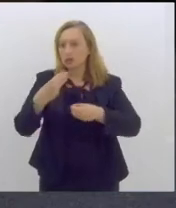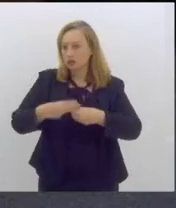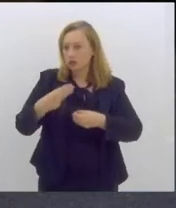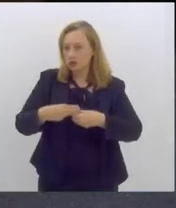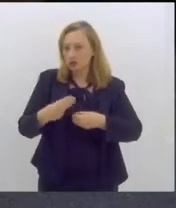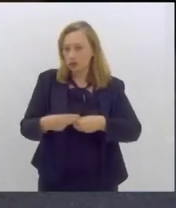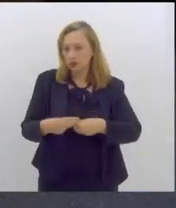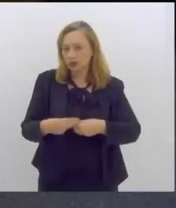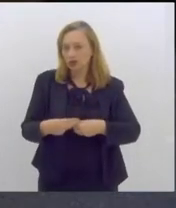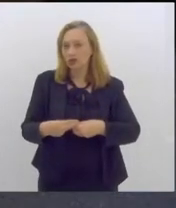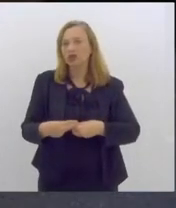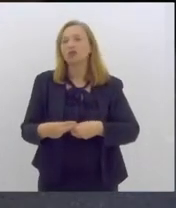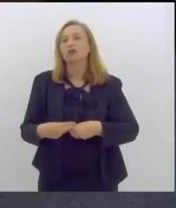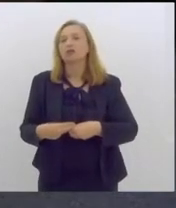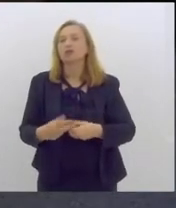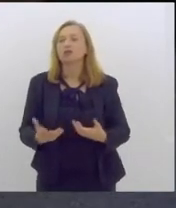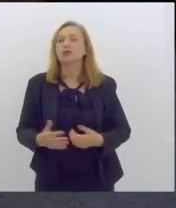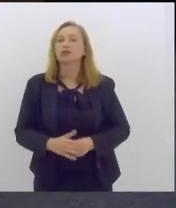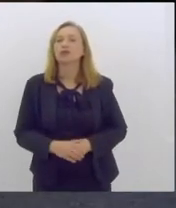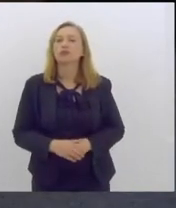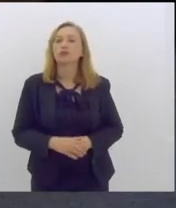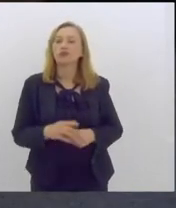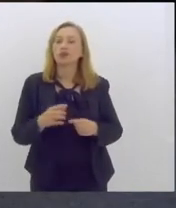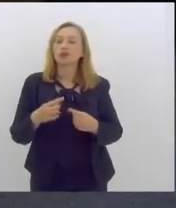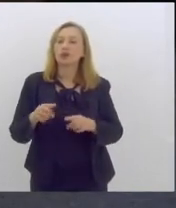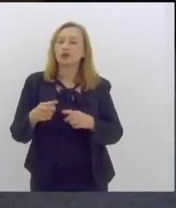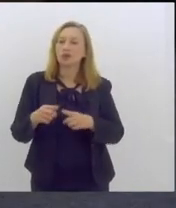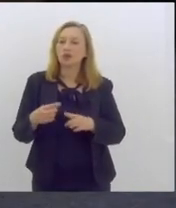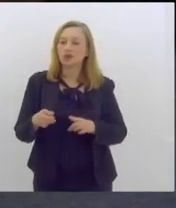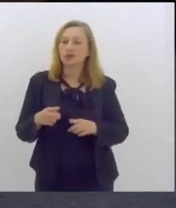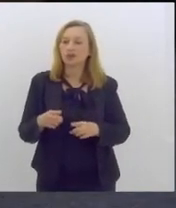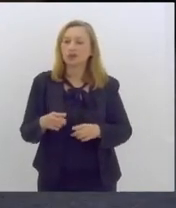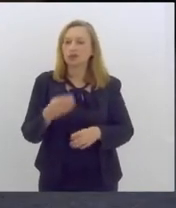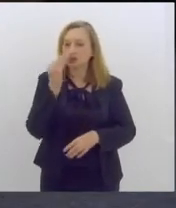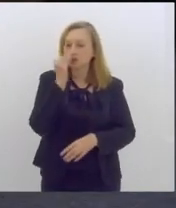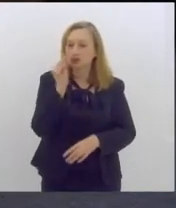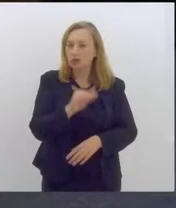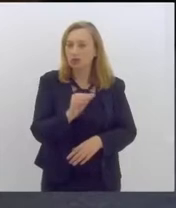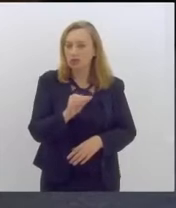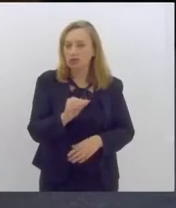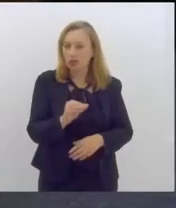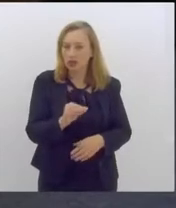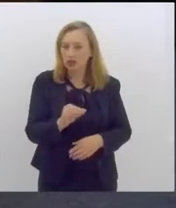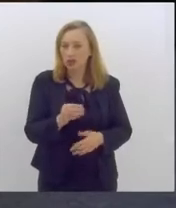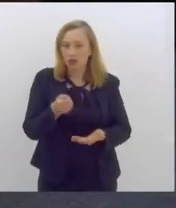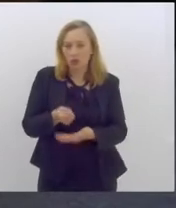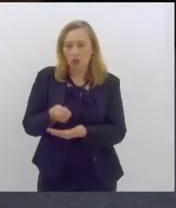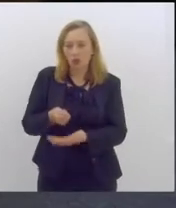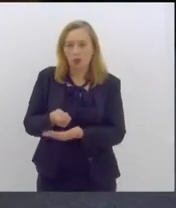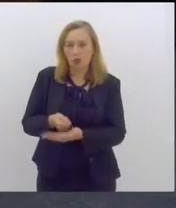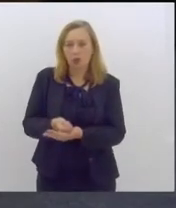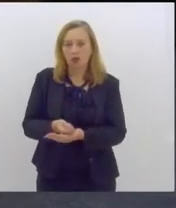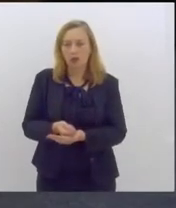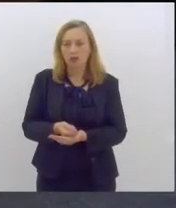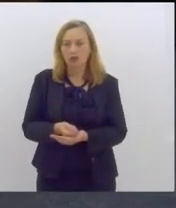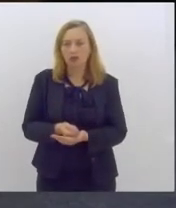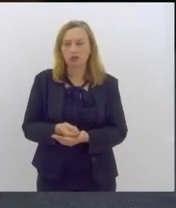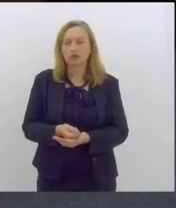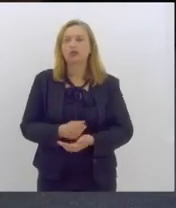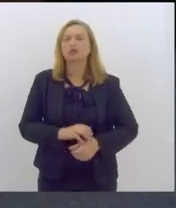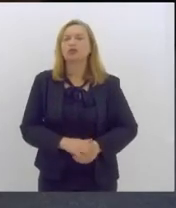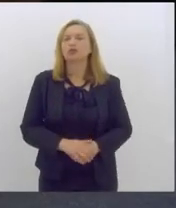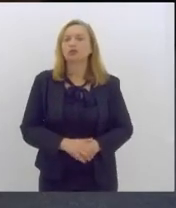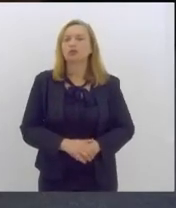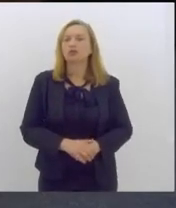é de Mesquita que vem sendo perseguidos vêm sendo tratados de maneira autoritária arbitrária de forma